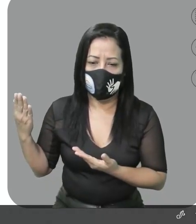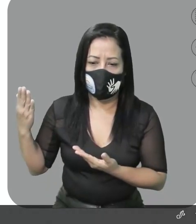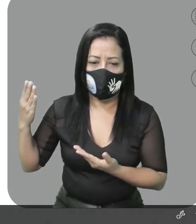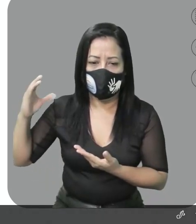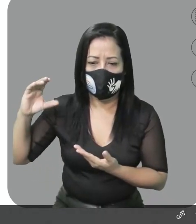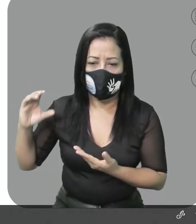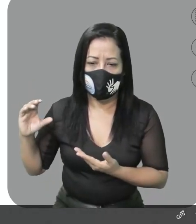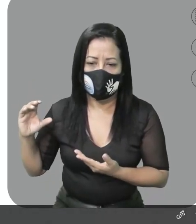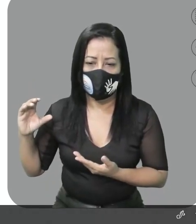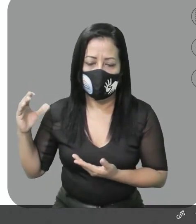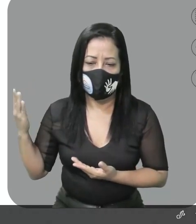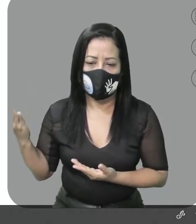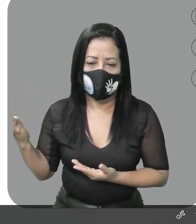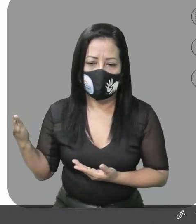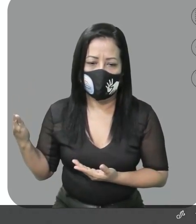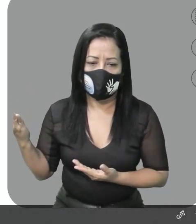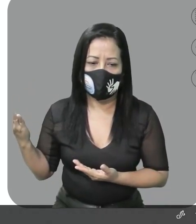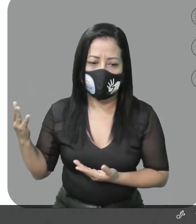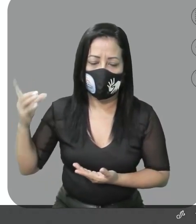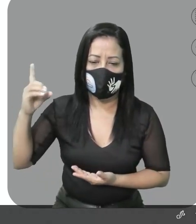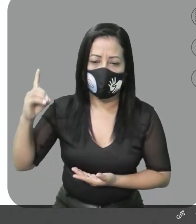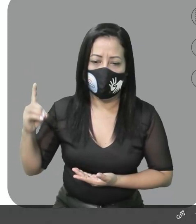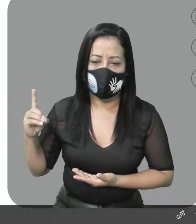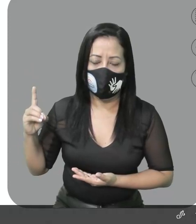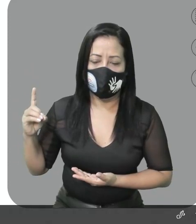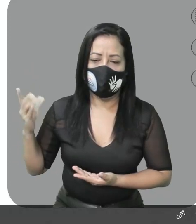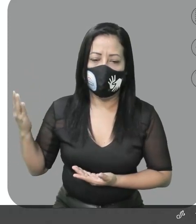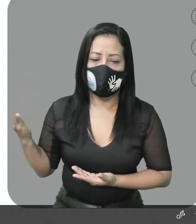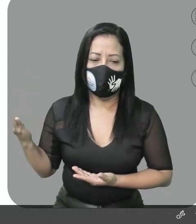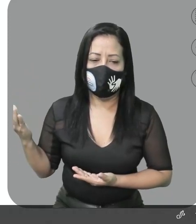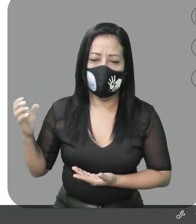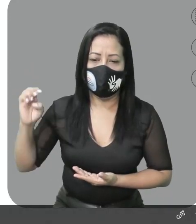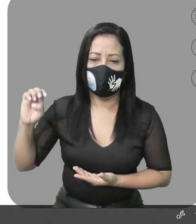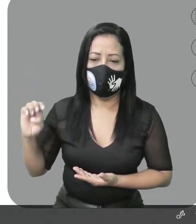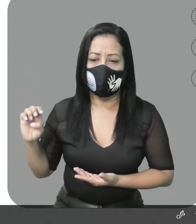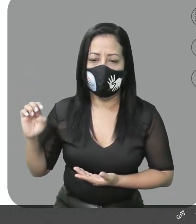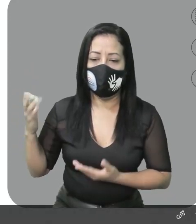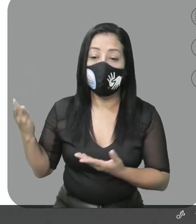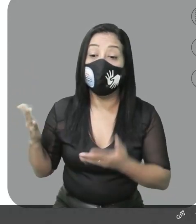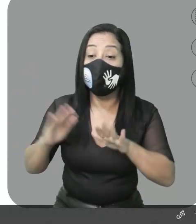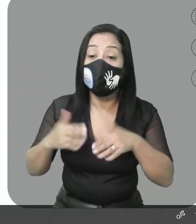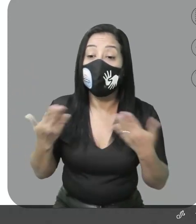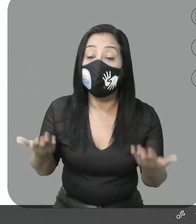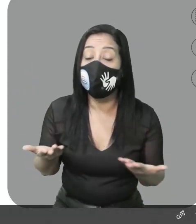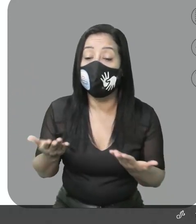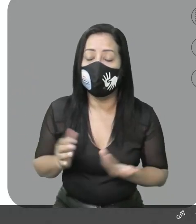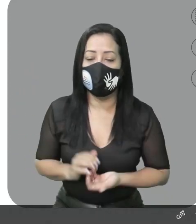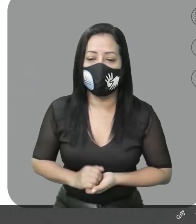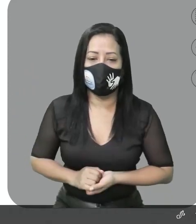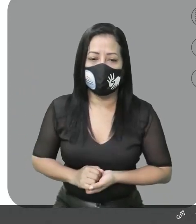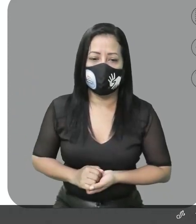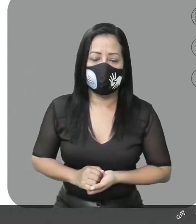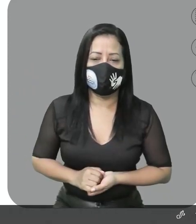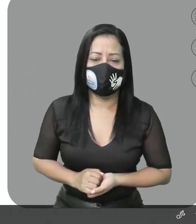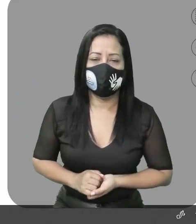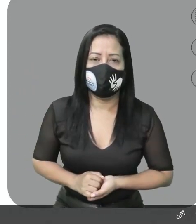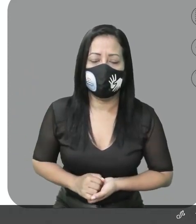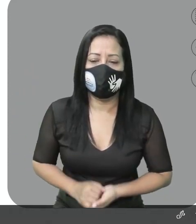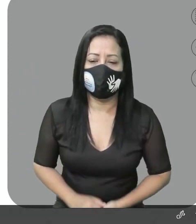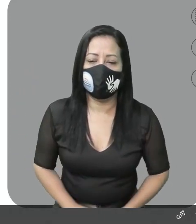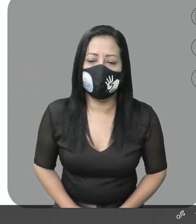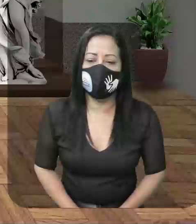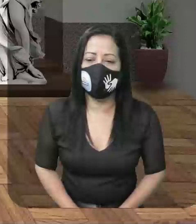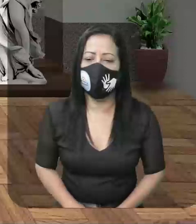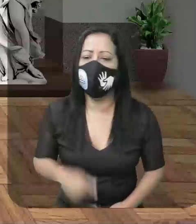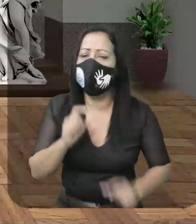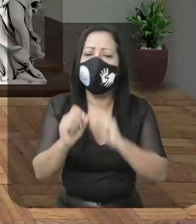Emotas e Esparta? Atenas e Emotas ou Esparta e Atenas? E aí, meu aluno?